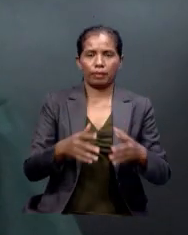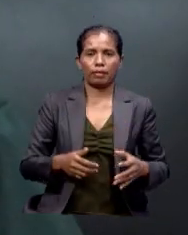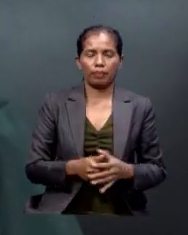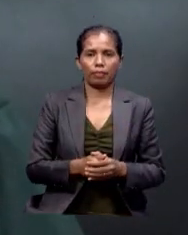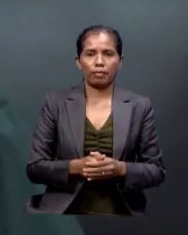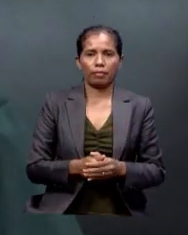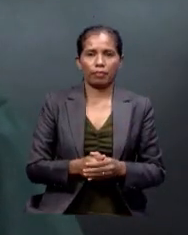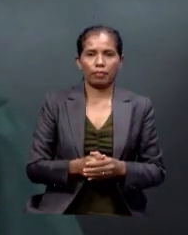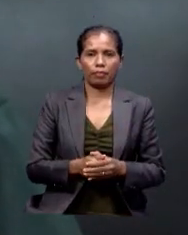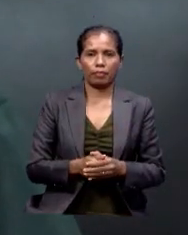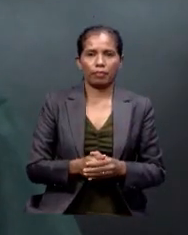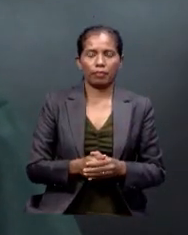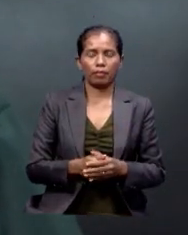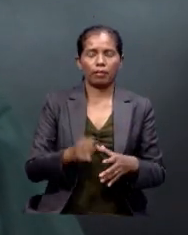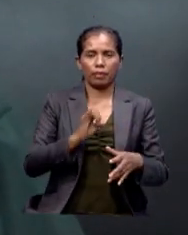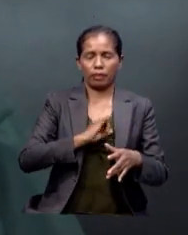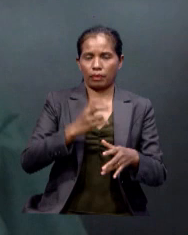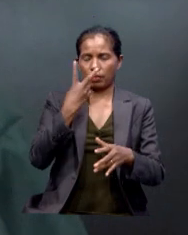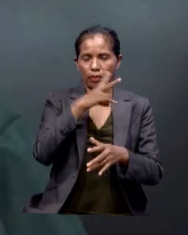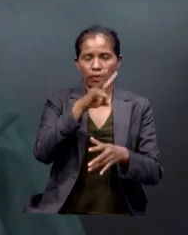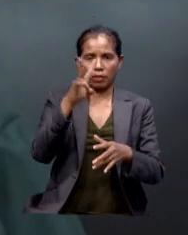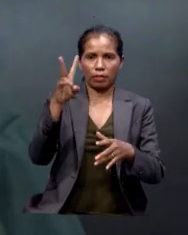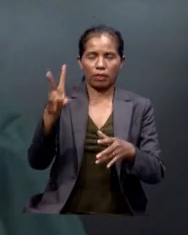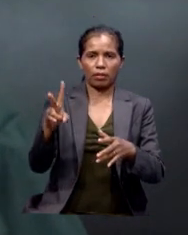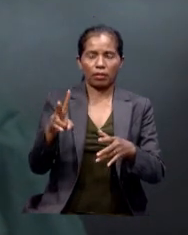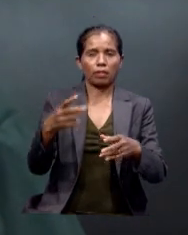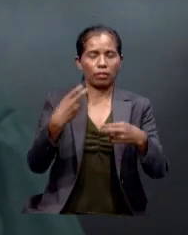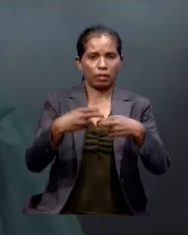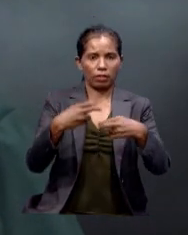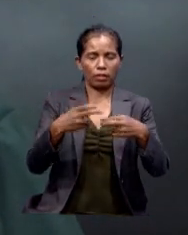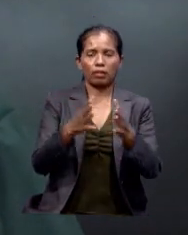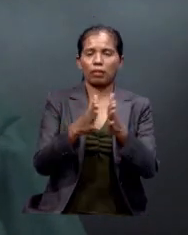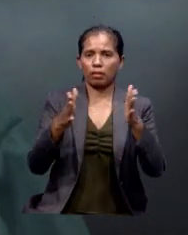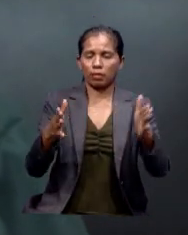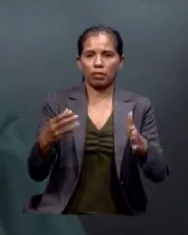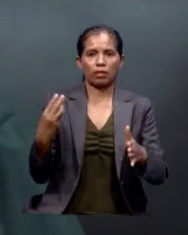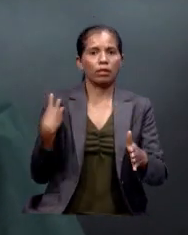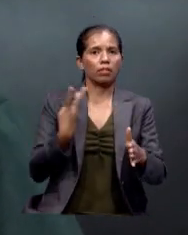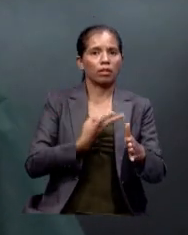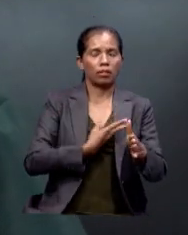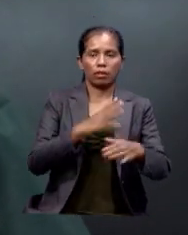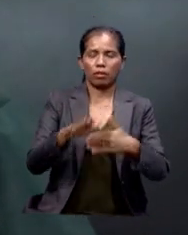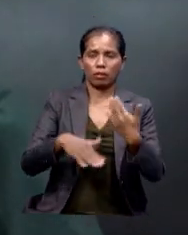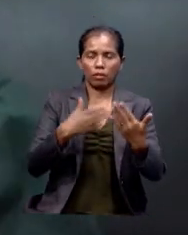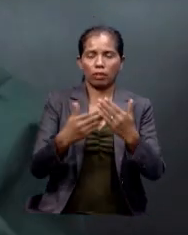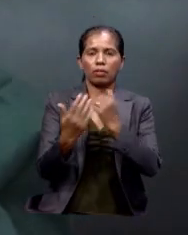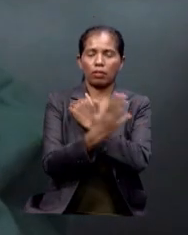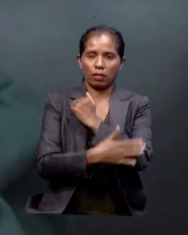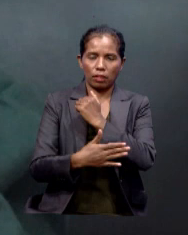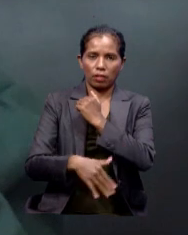um acto de extrema gravidade que nós todos, os países, a